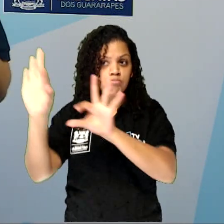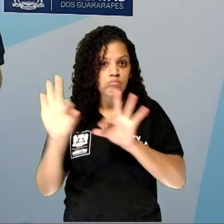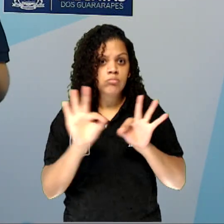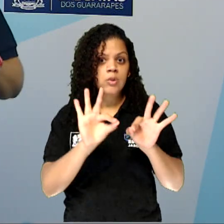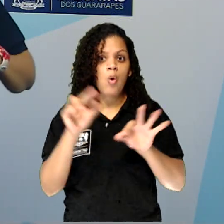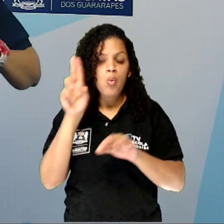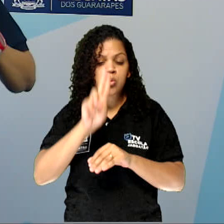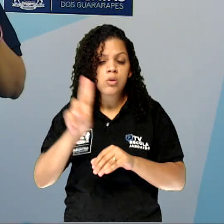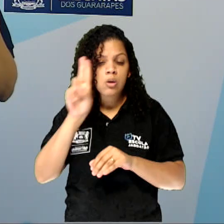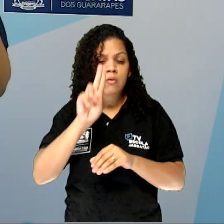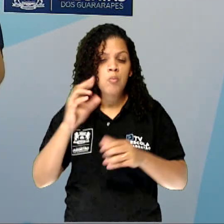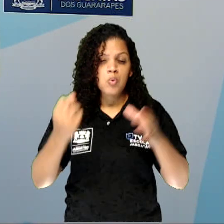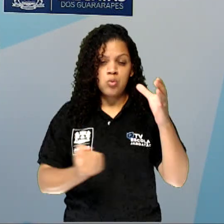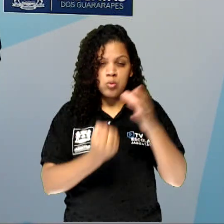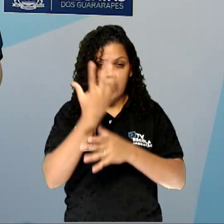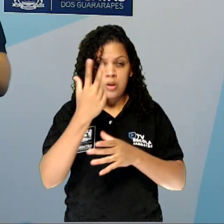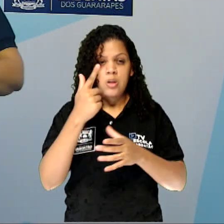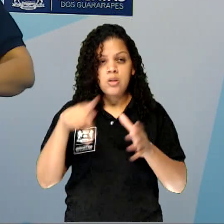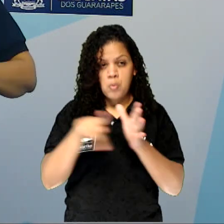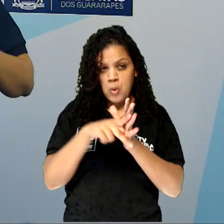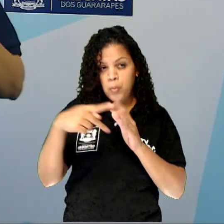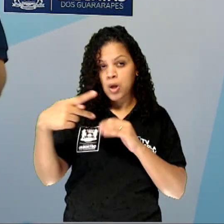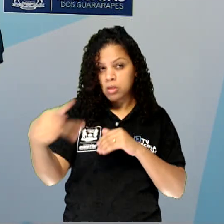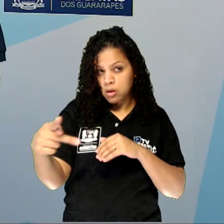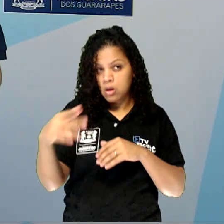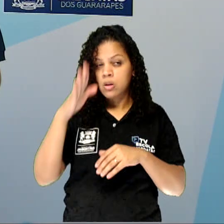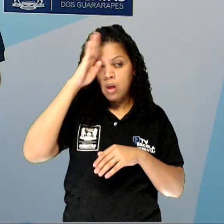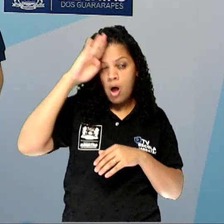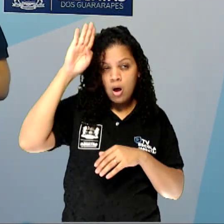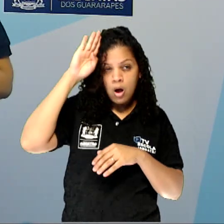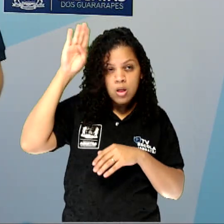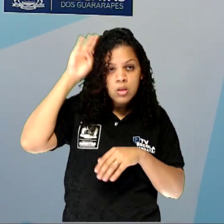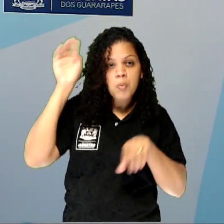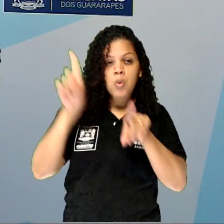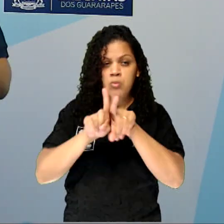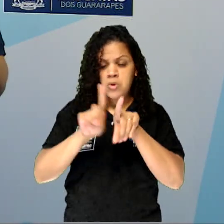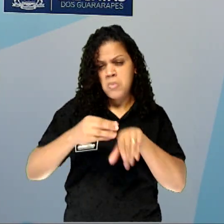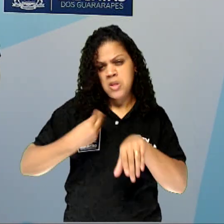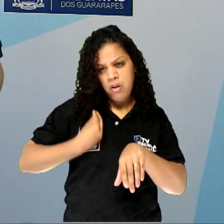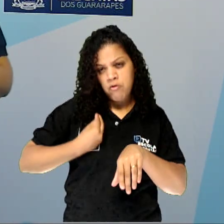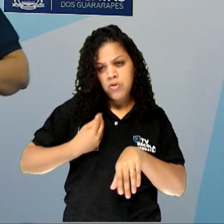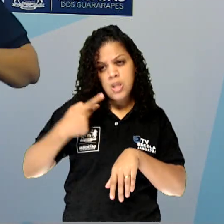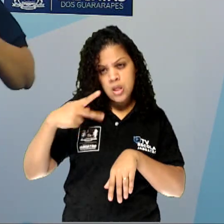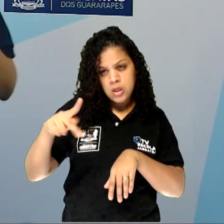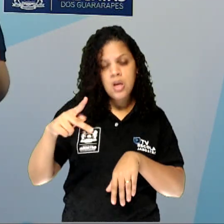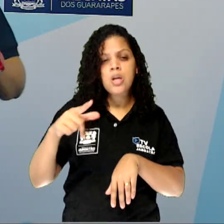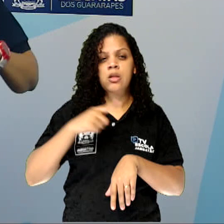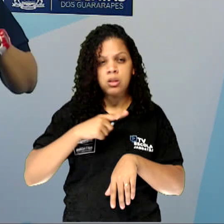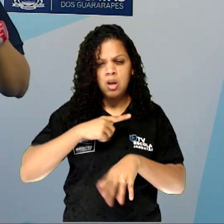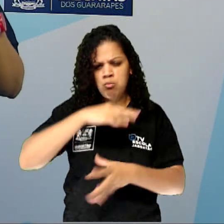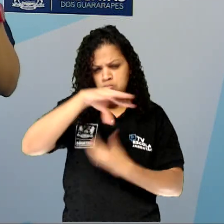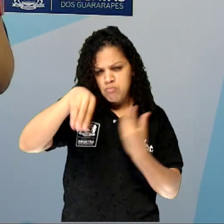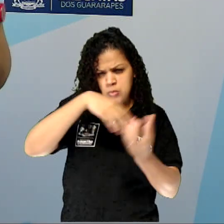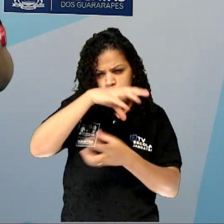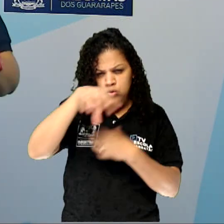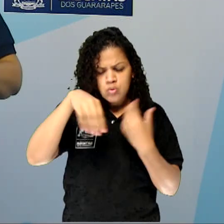formação dele, tanto acadêmica, né, como de vida. Então, ele vai ter muito isso, né? Ele vai misturar